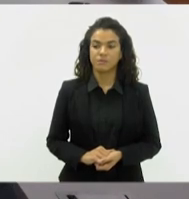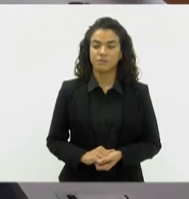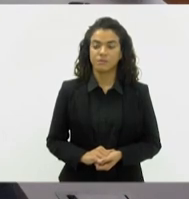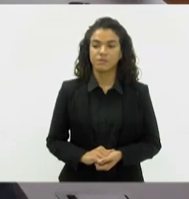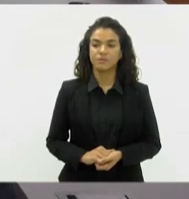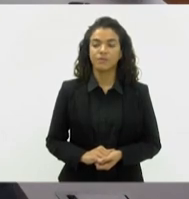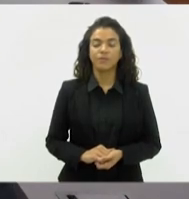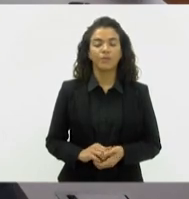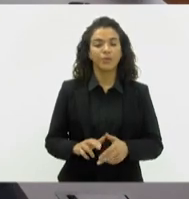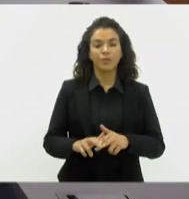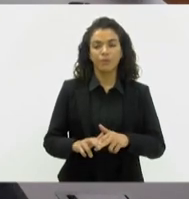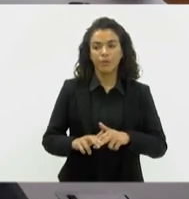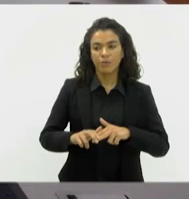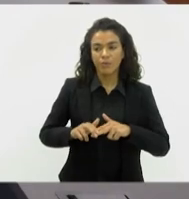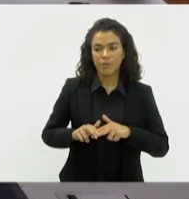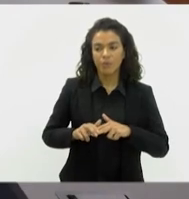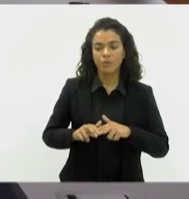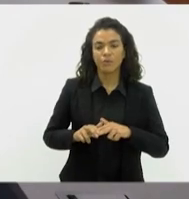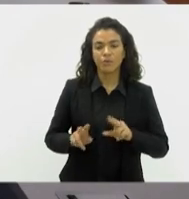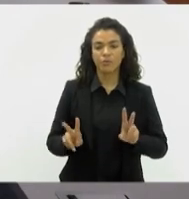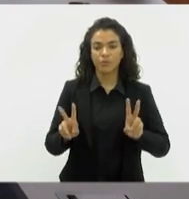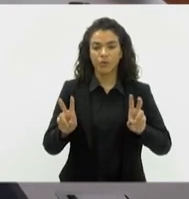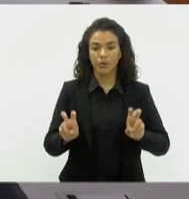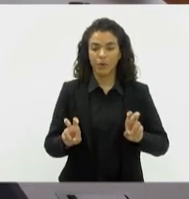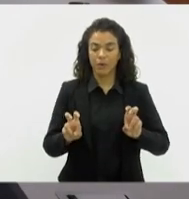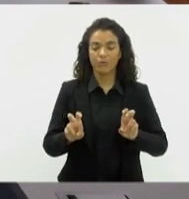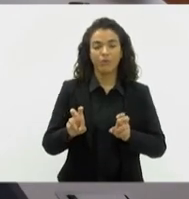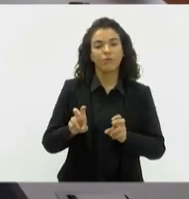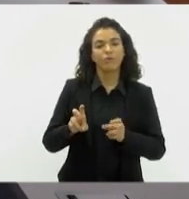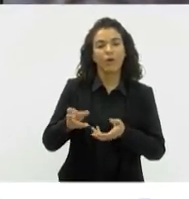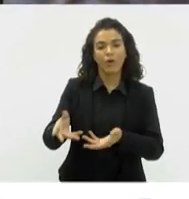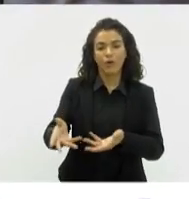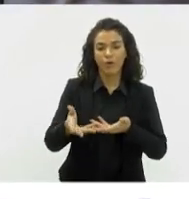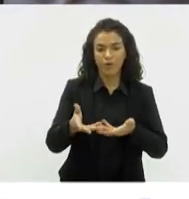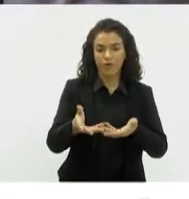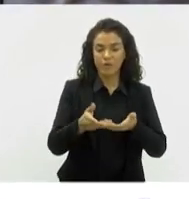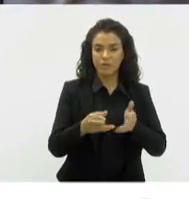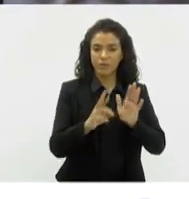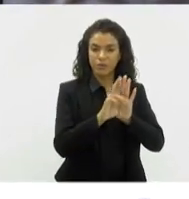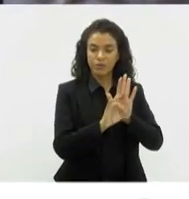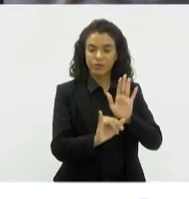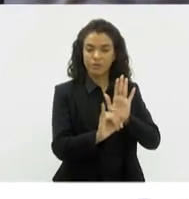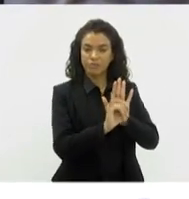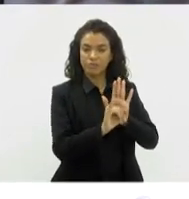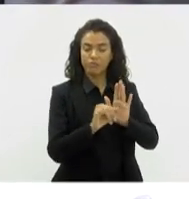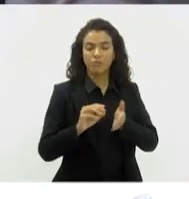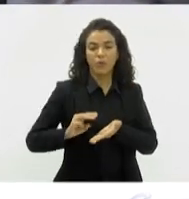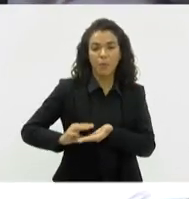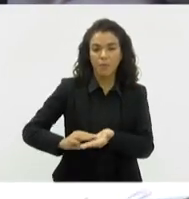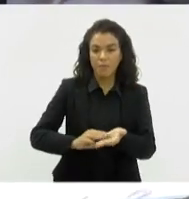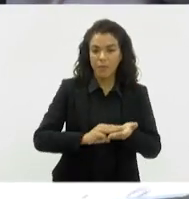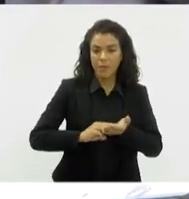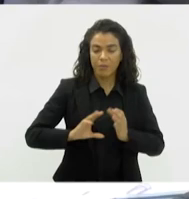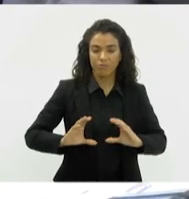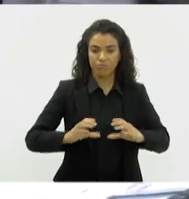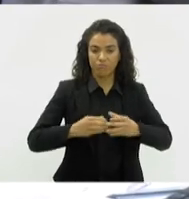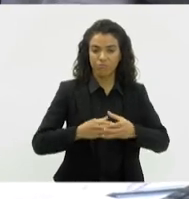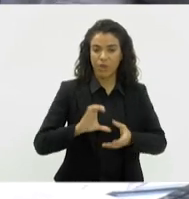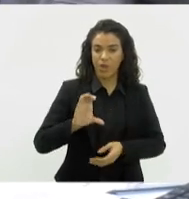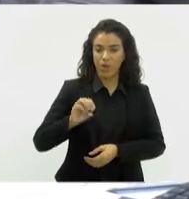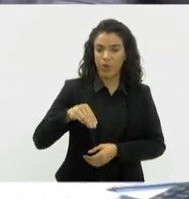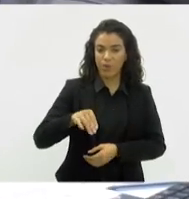Se dá em razão da convocação na forma regimental dos senhores membros da comissão